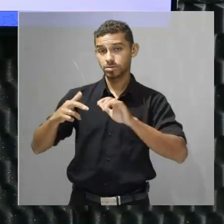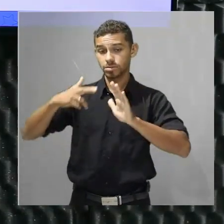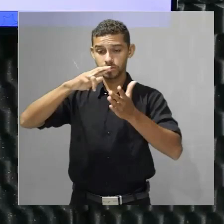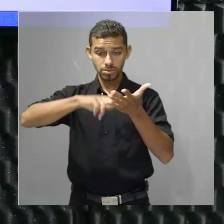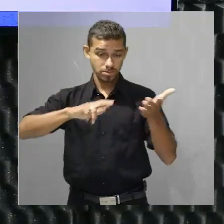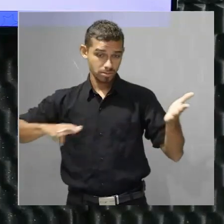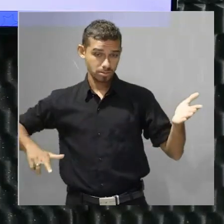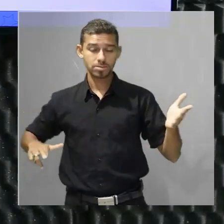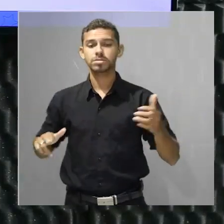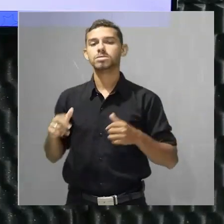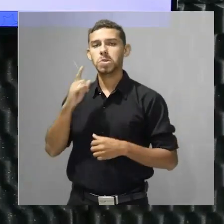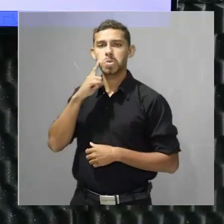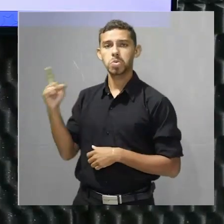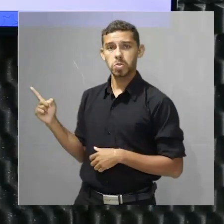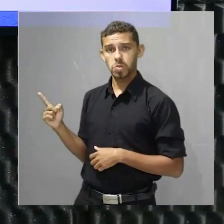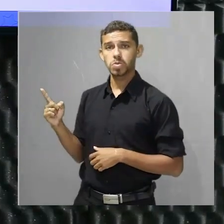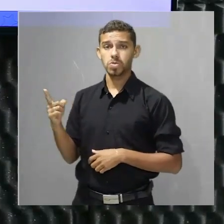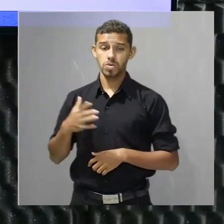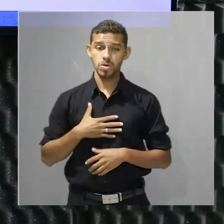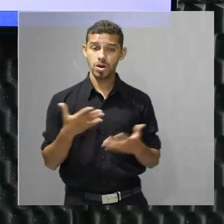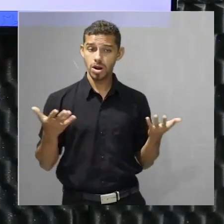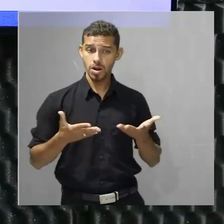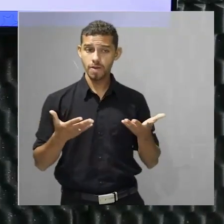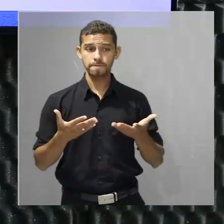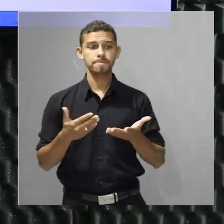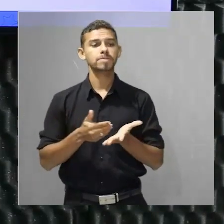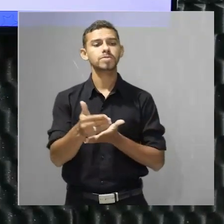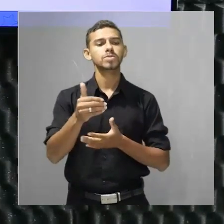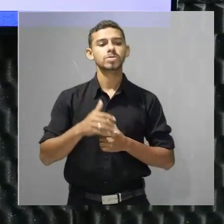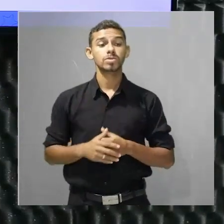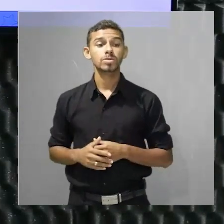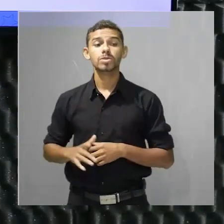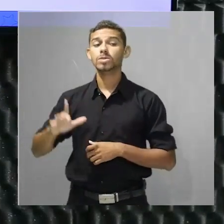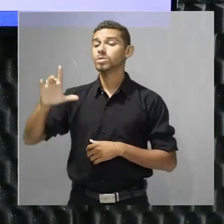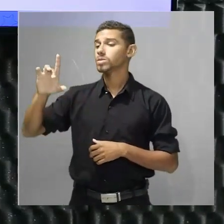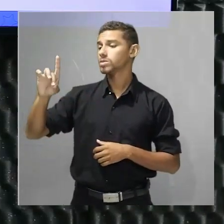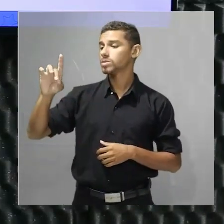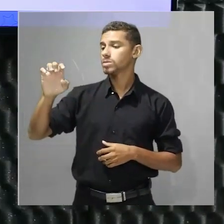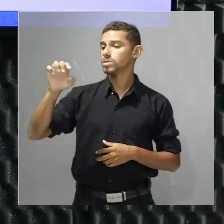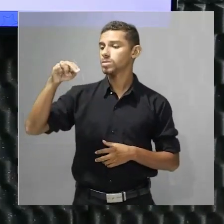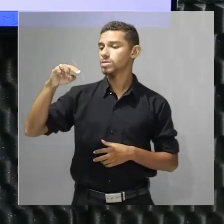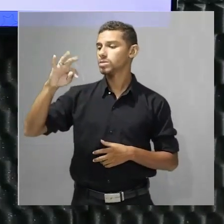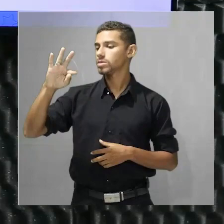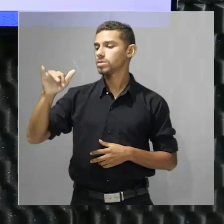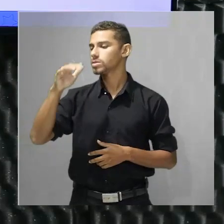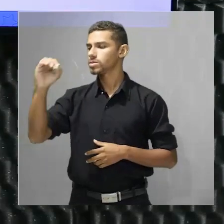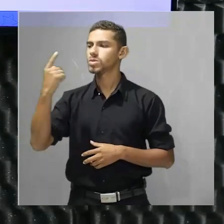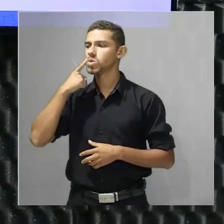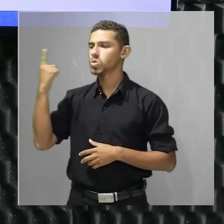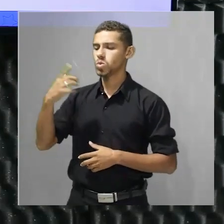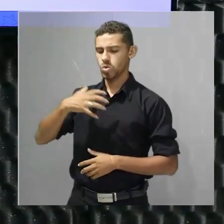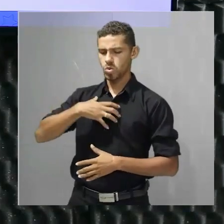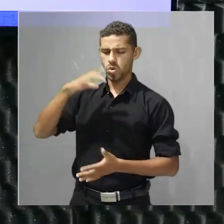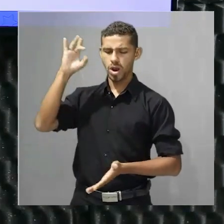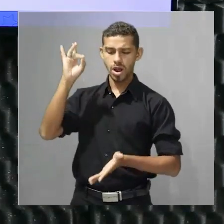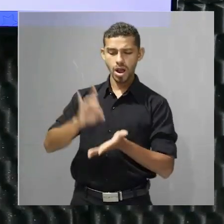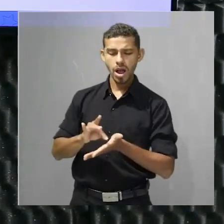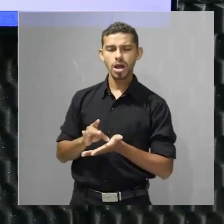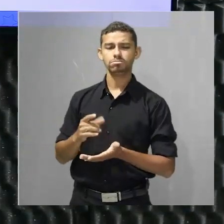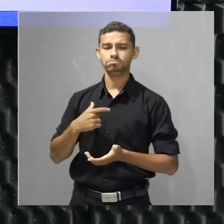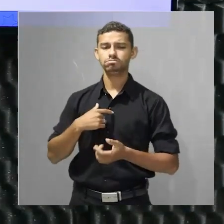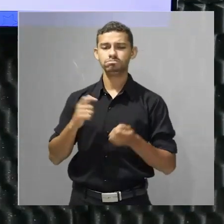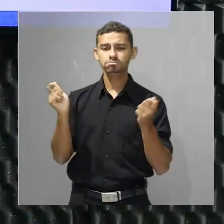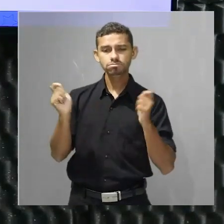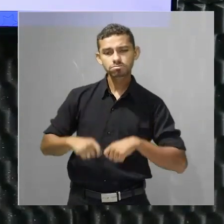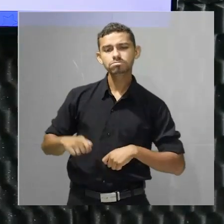conceitos linguagem denotativa e conotativa denotação é a forma de usar palavras